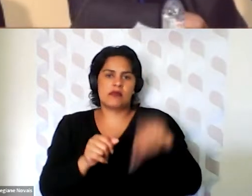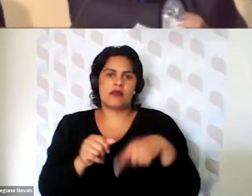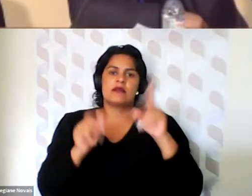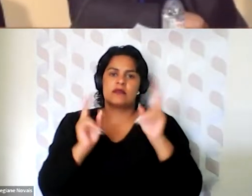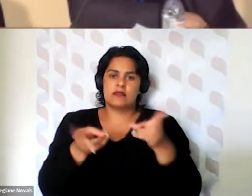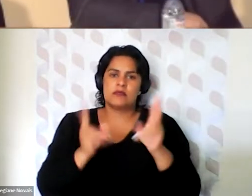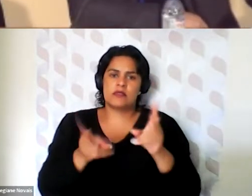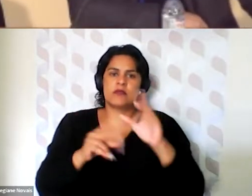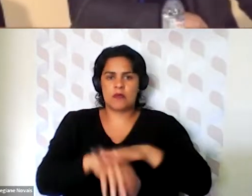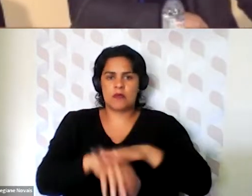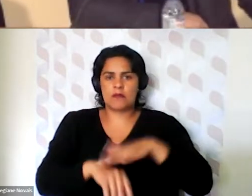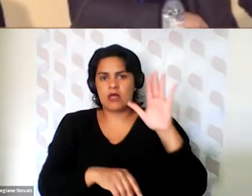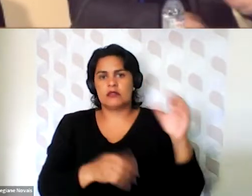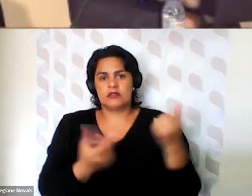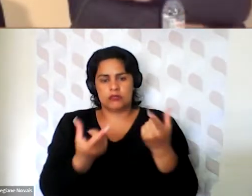OMC, os acordos